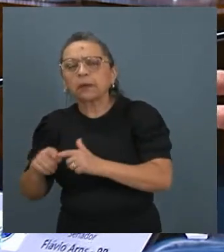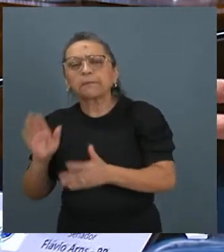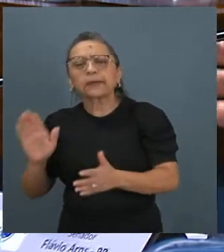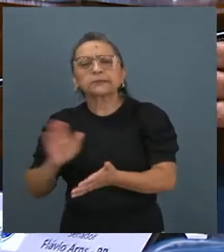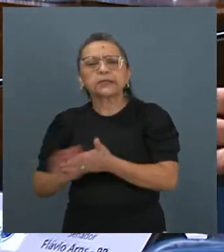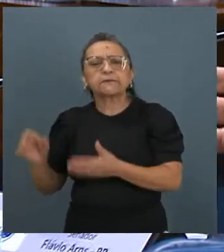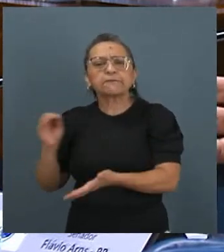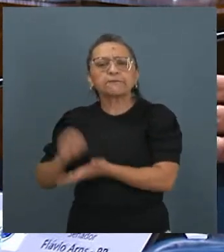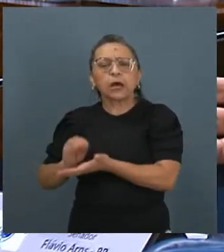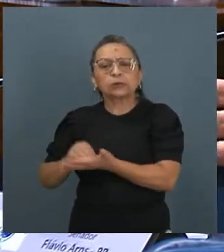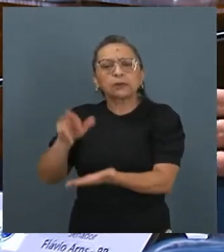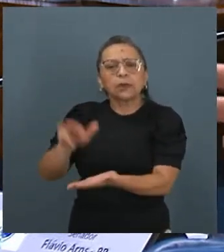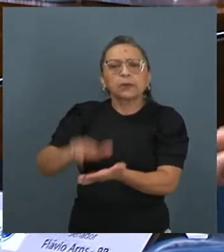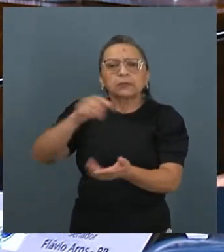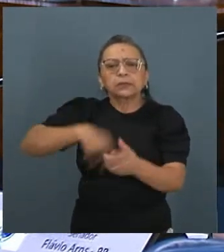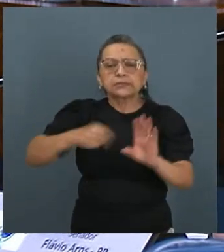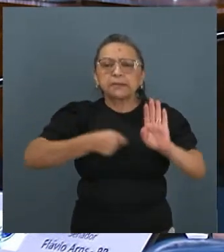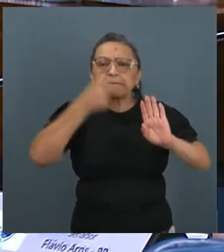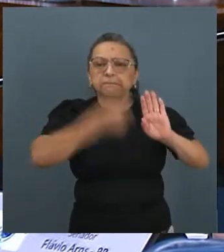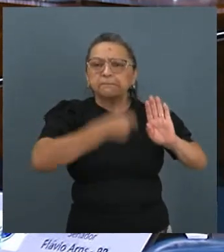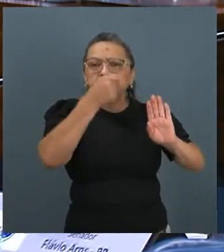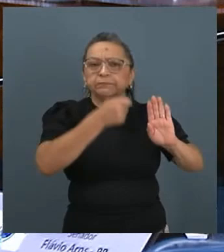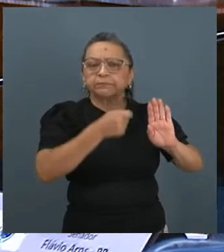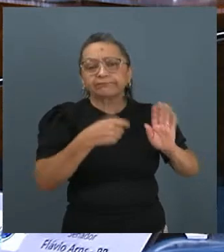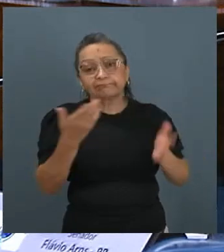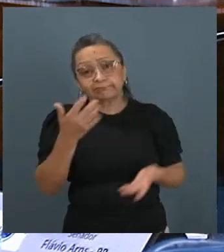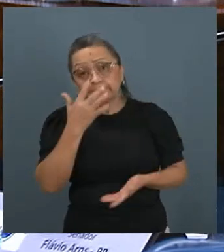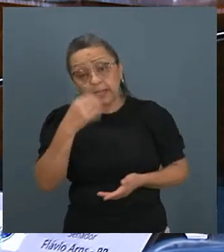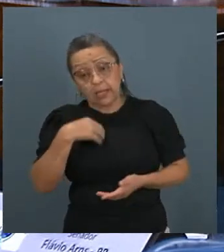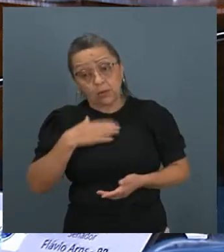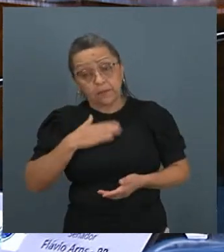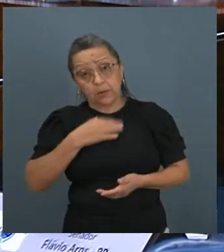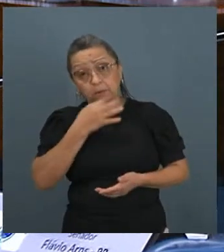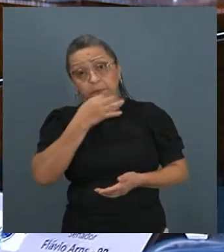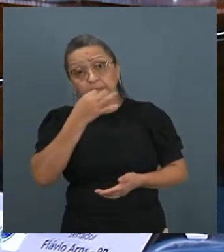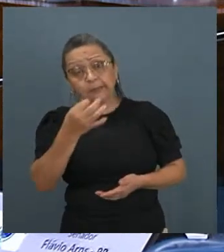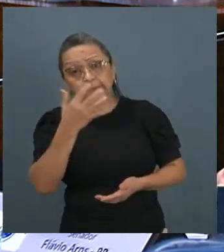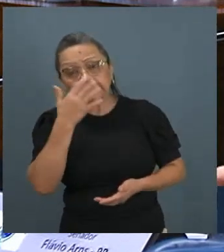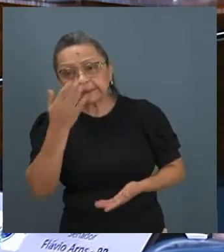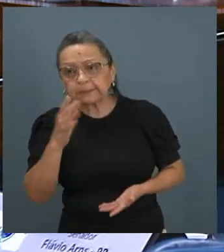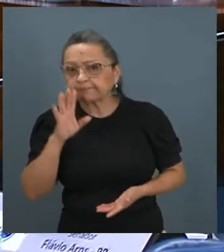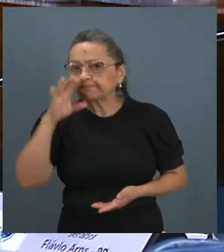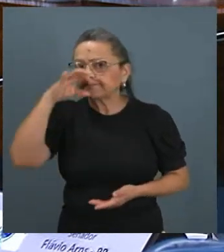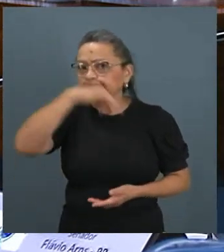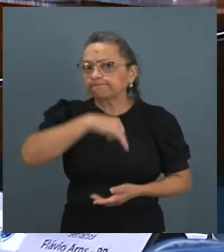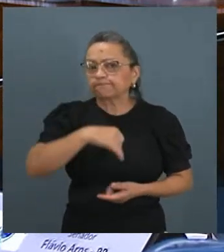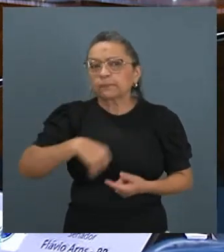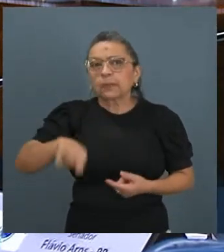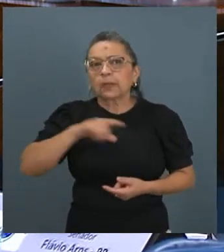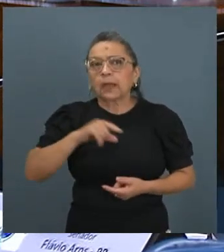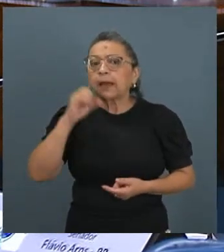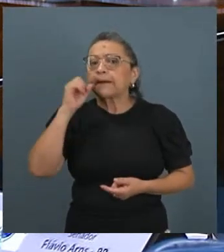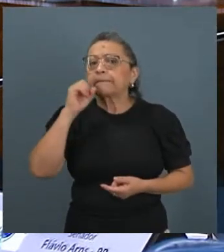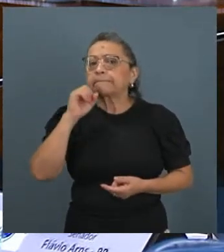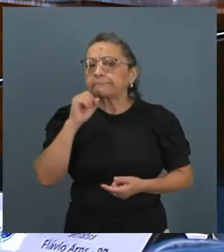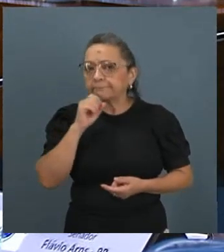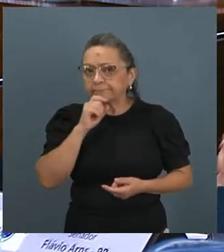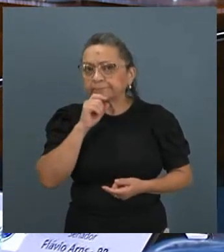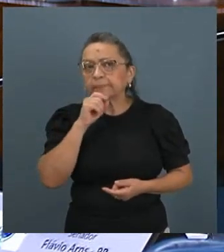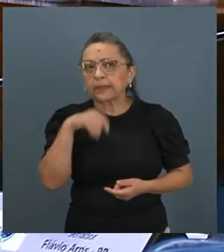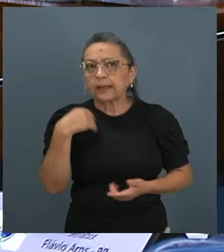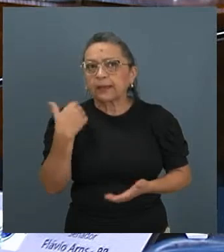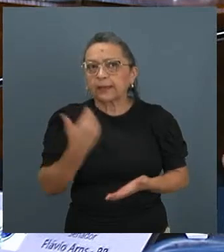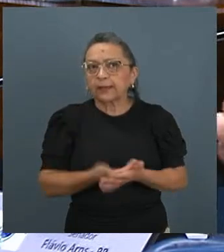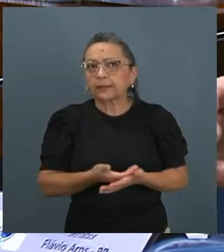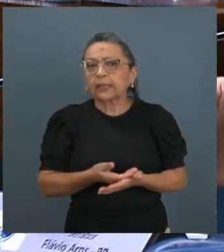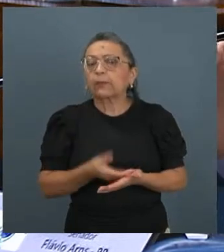falta de regulamentação das bets, seria, eu diria, uma temeridade absoluta, até